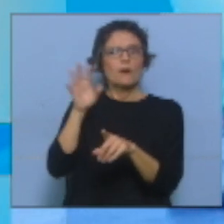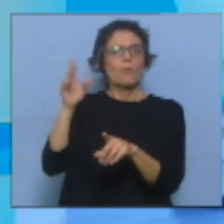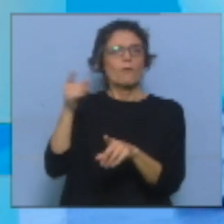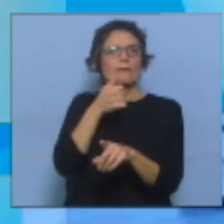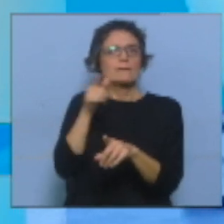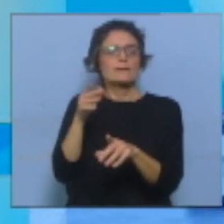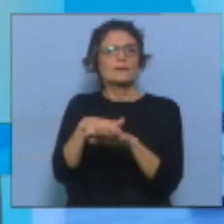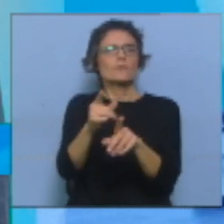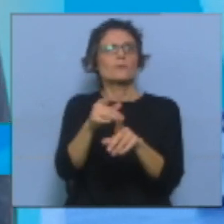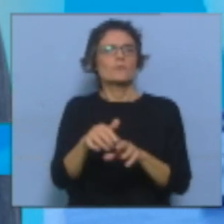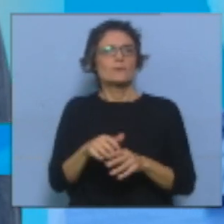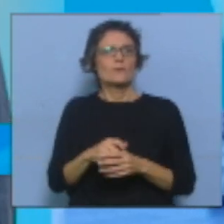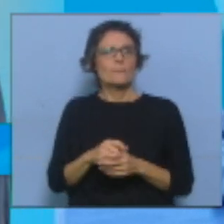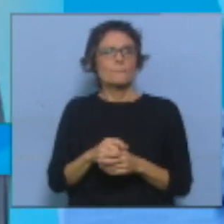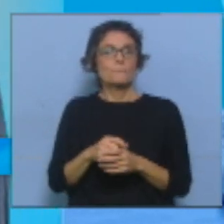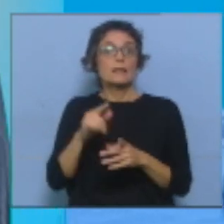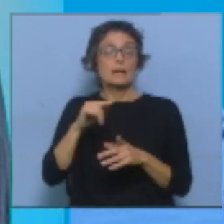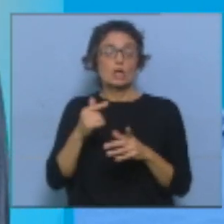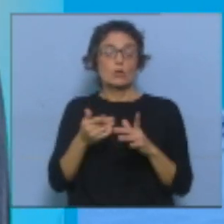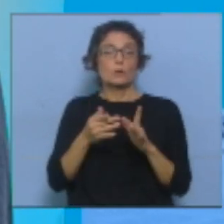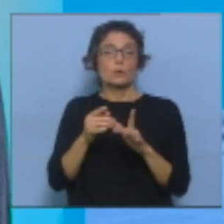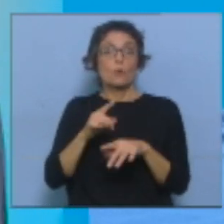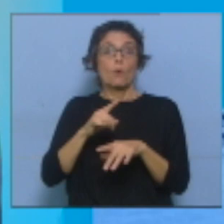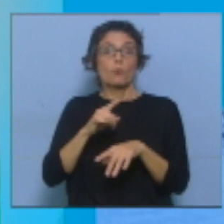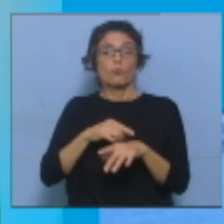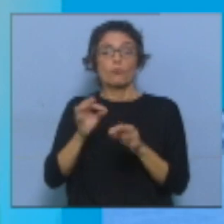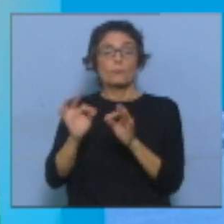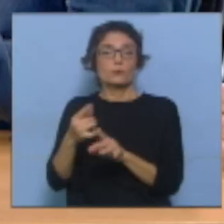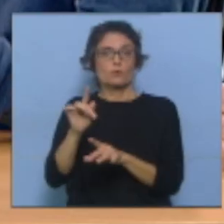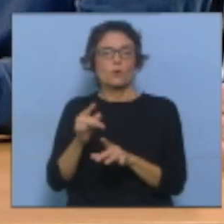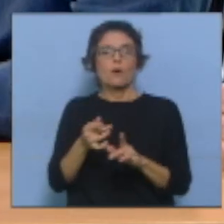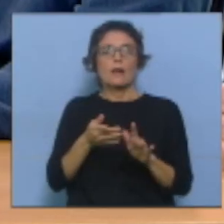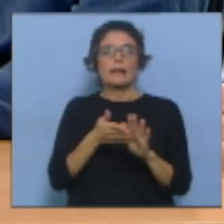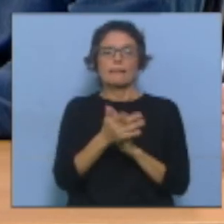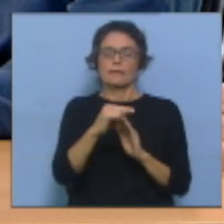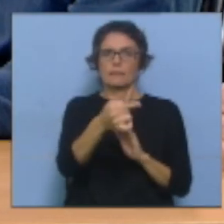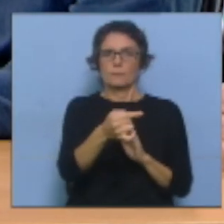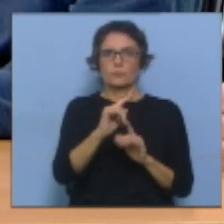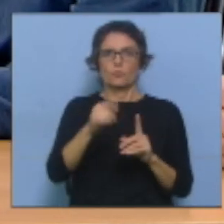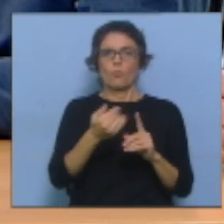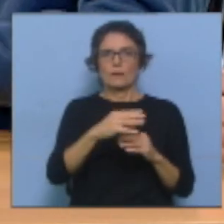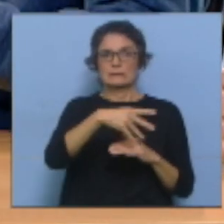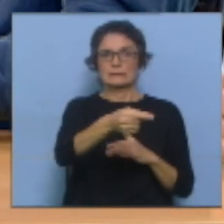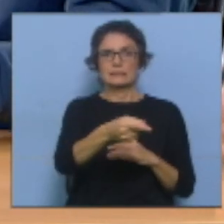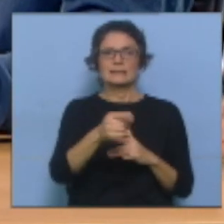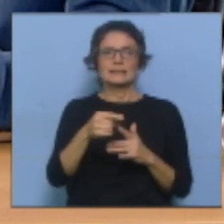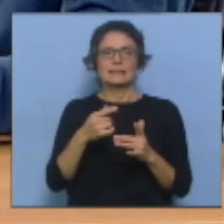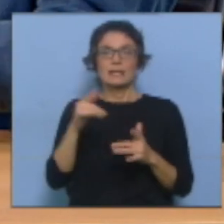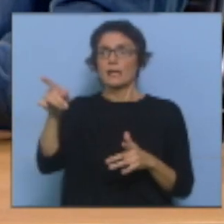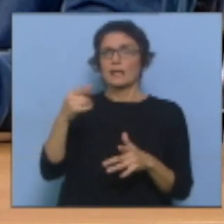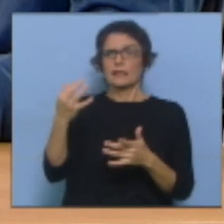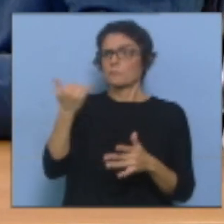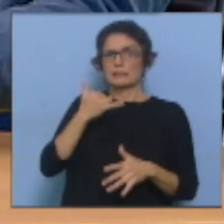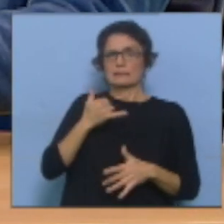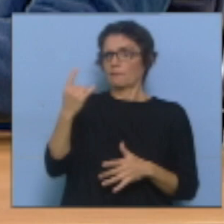na mesma altura, não é? Não foi na mesma altura. Eu depois entrei no pré-seminário um ano mais tarde. O Pedro vinha muito alegre dos encontros e eu pensava, também quero descobrir